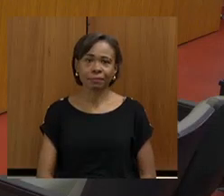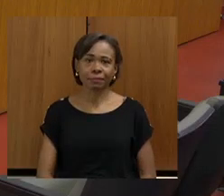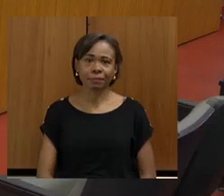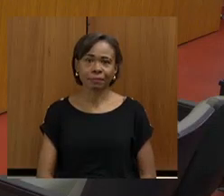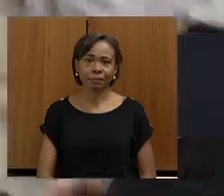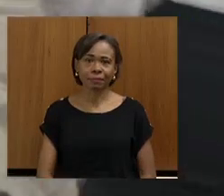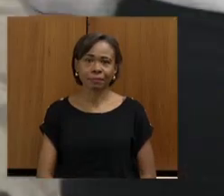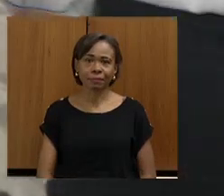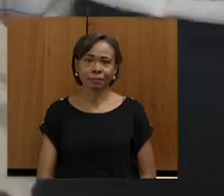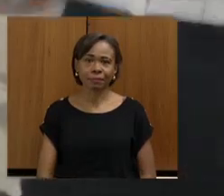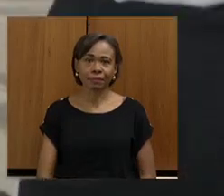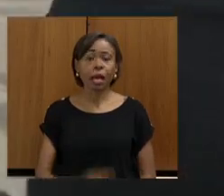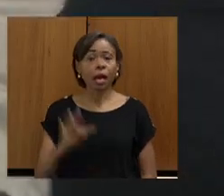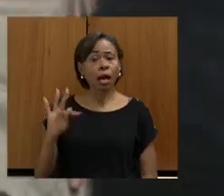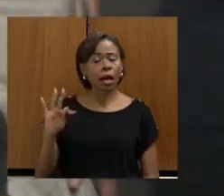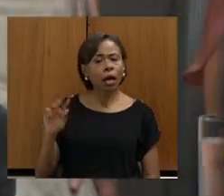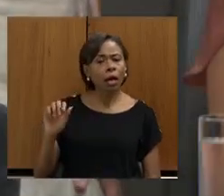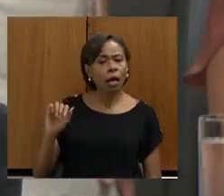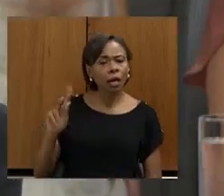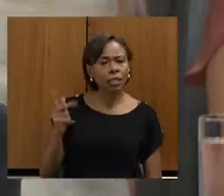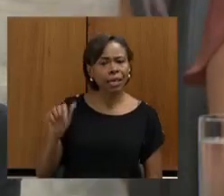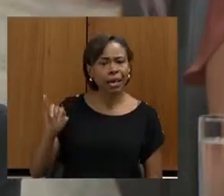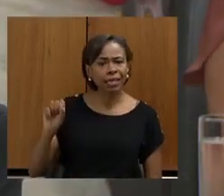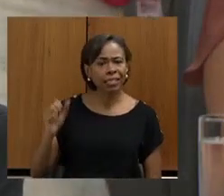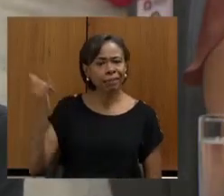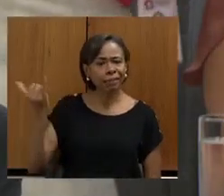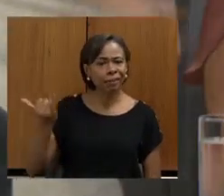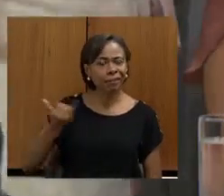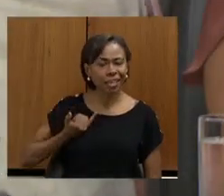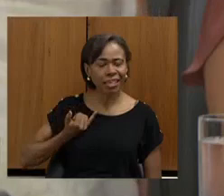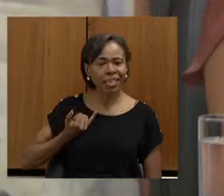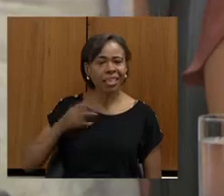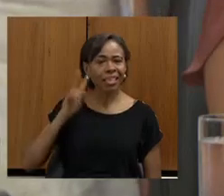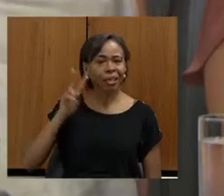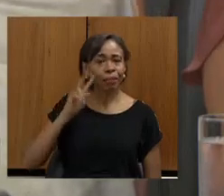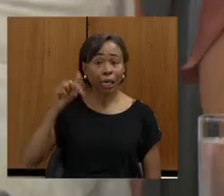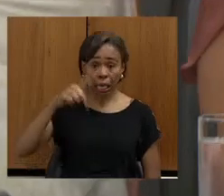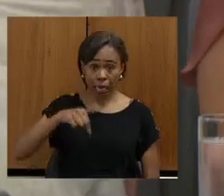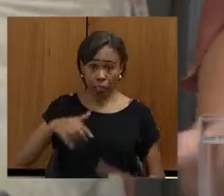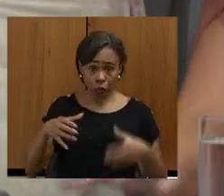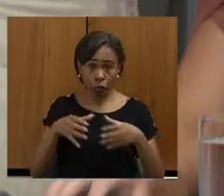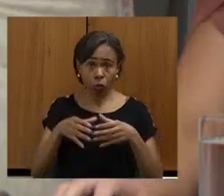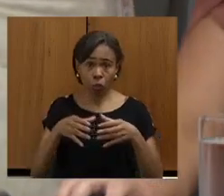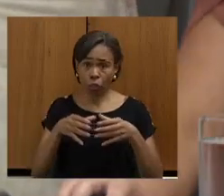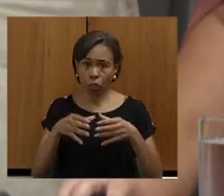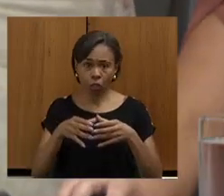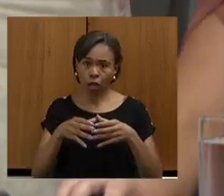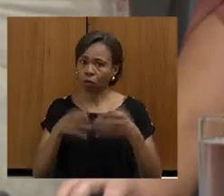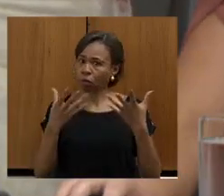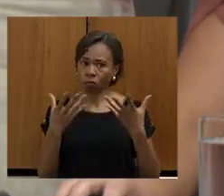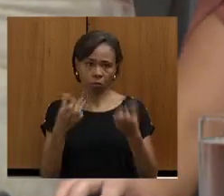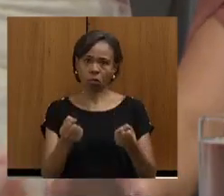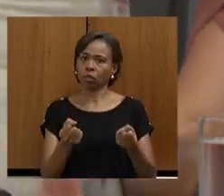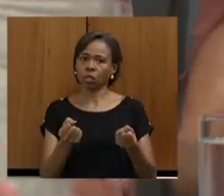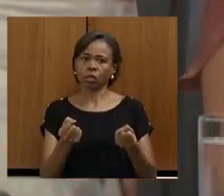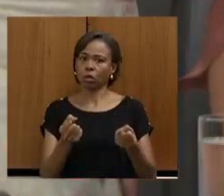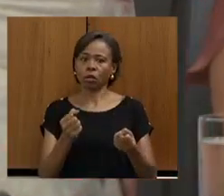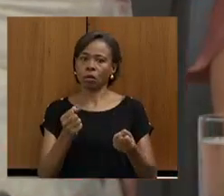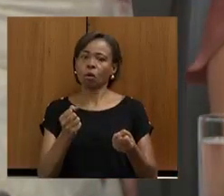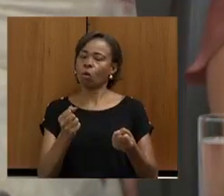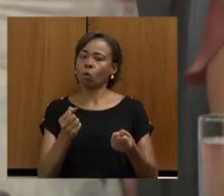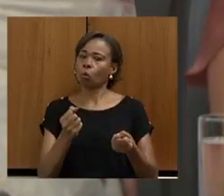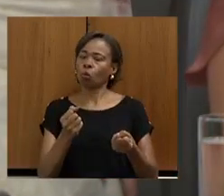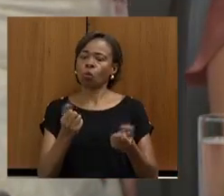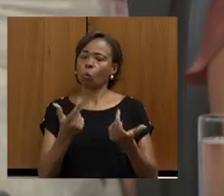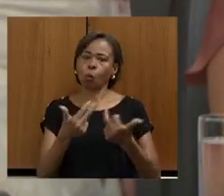sim. A Thais está me lembrando aqui, só que aqui, essa comissão repudia qualquer ataque que não tange a